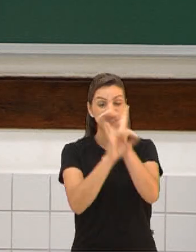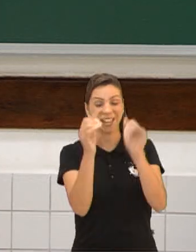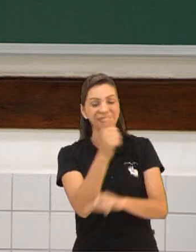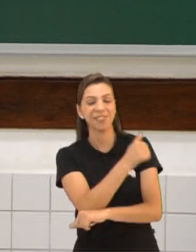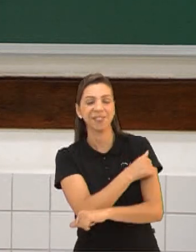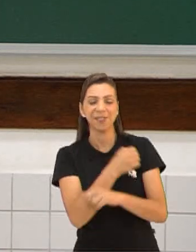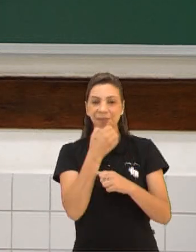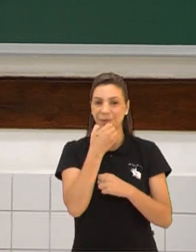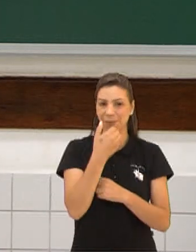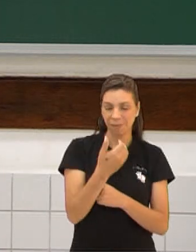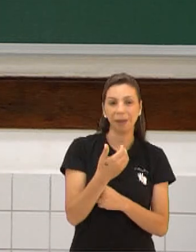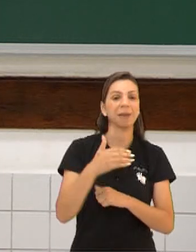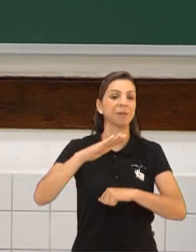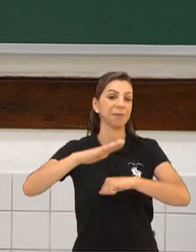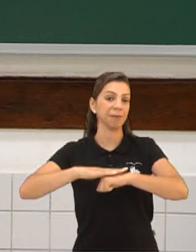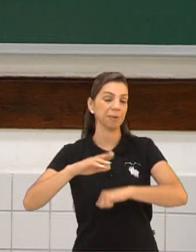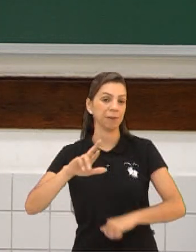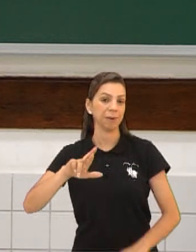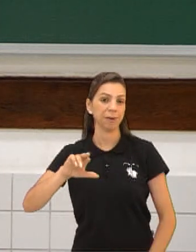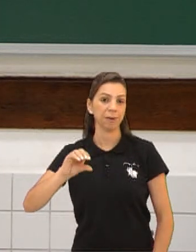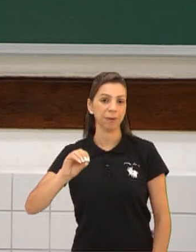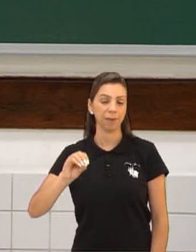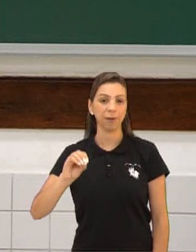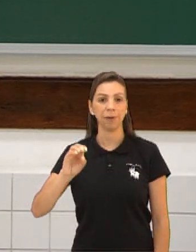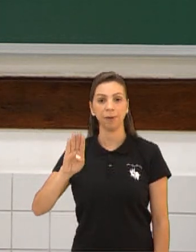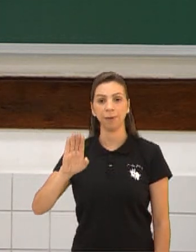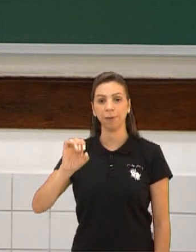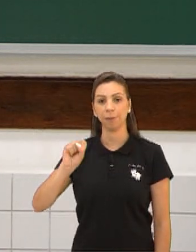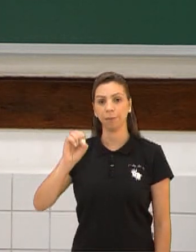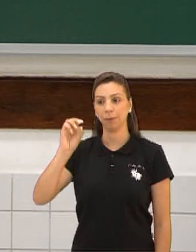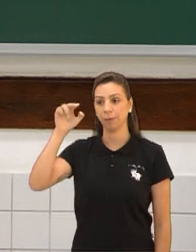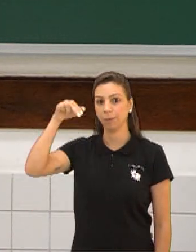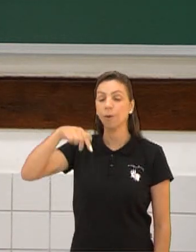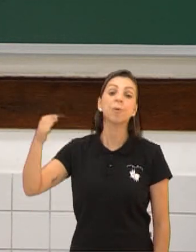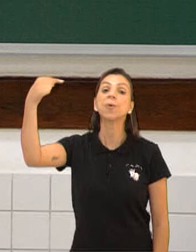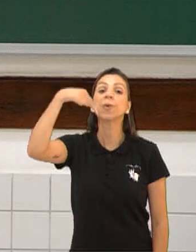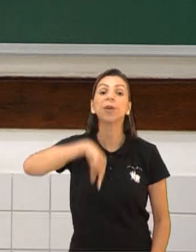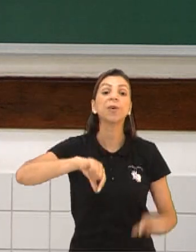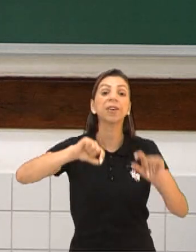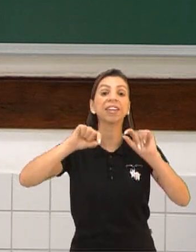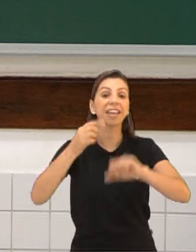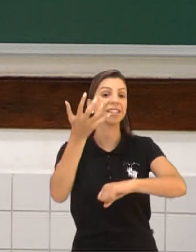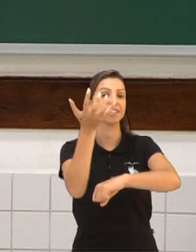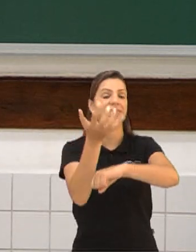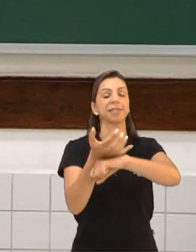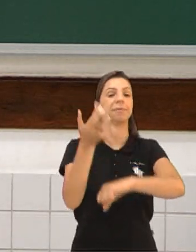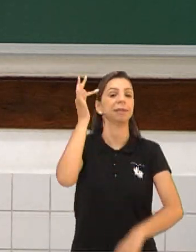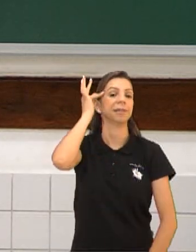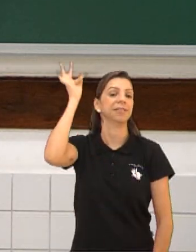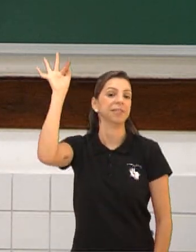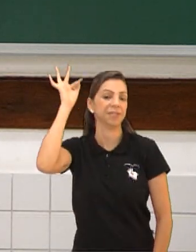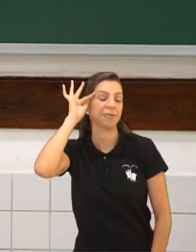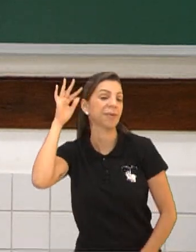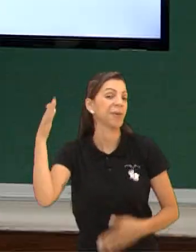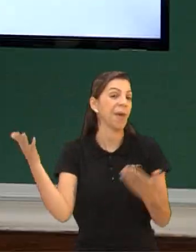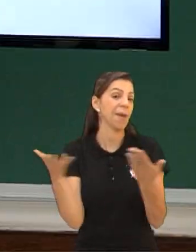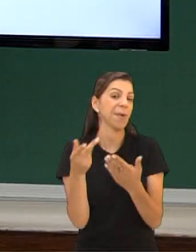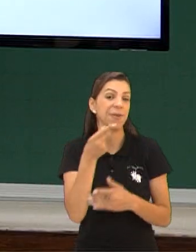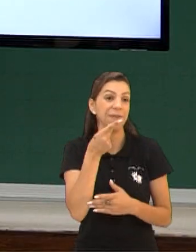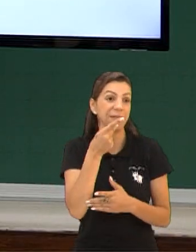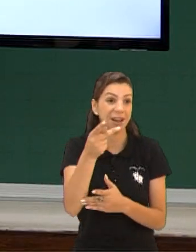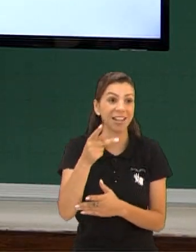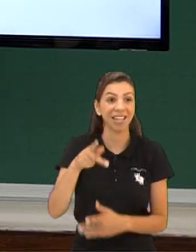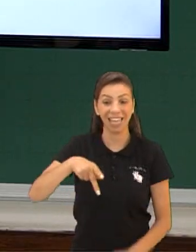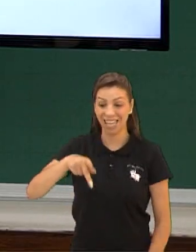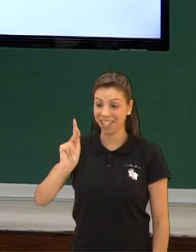Olá, estudante! Eu sou o professor Robson Mendonça, estou aqui para mais uma aula de filosofia e hoje falando sobre Kant,